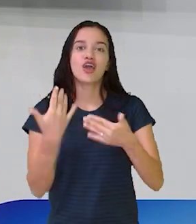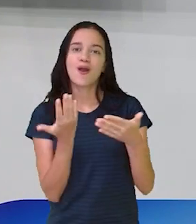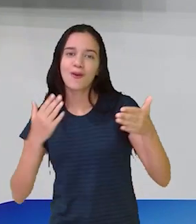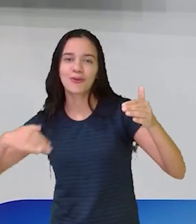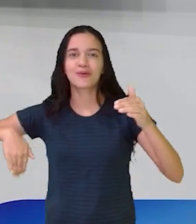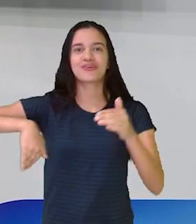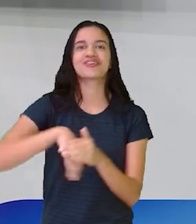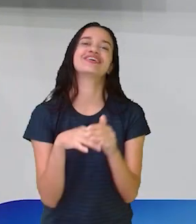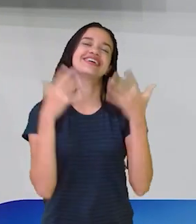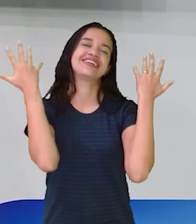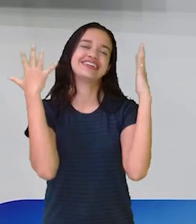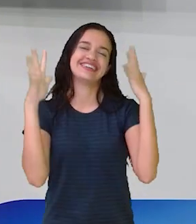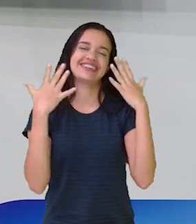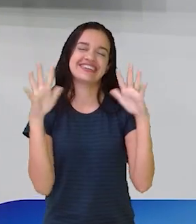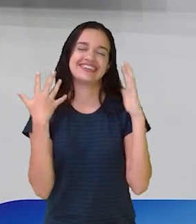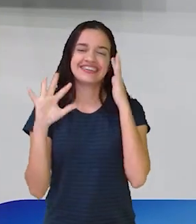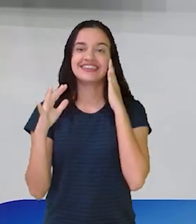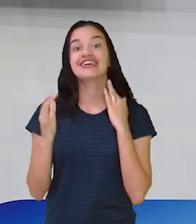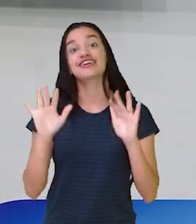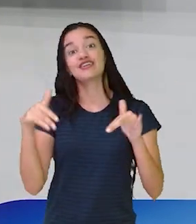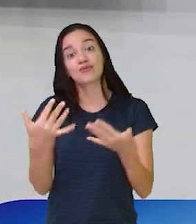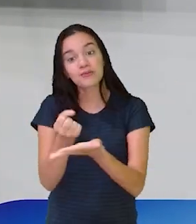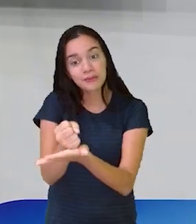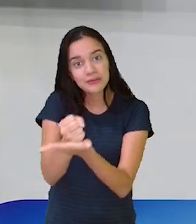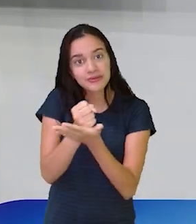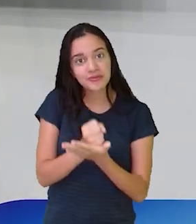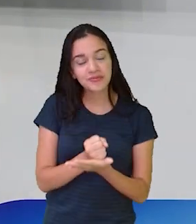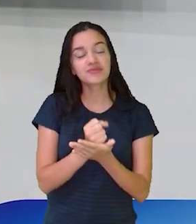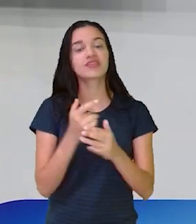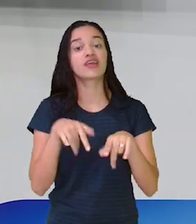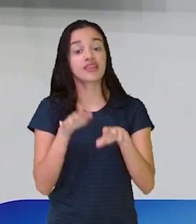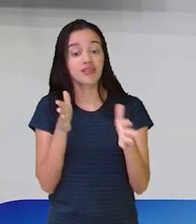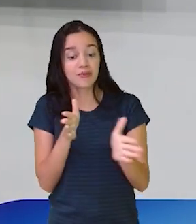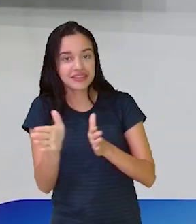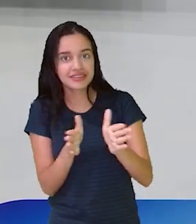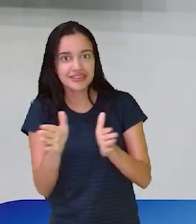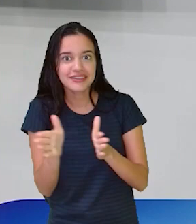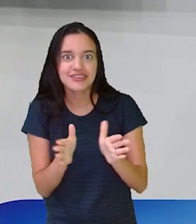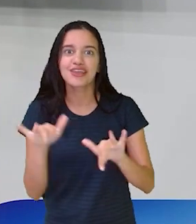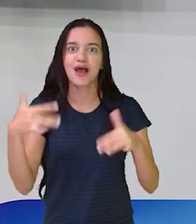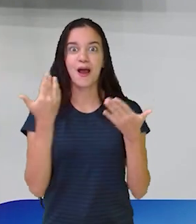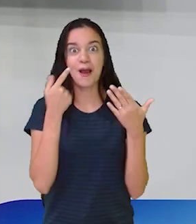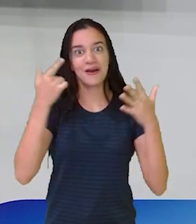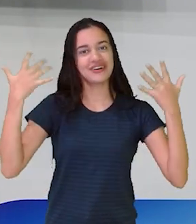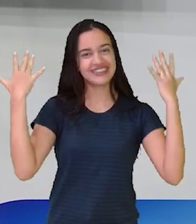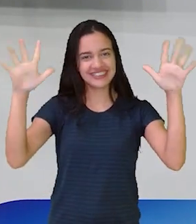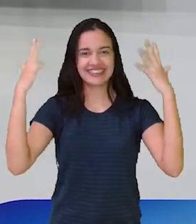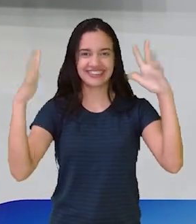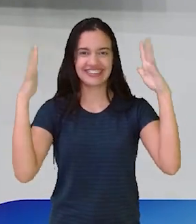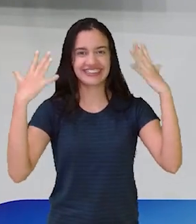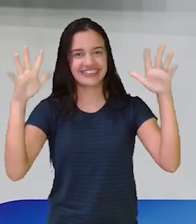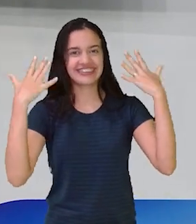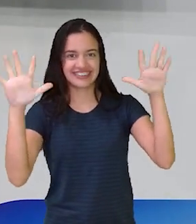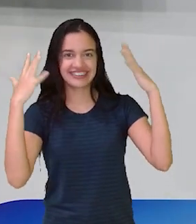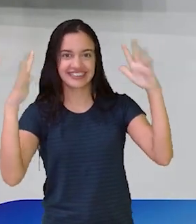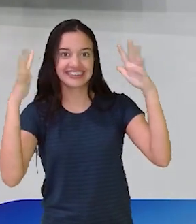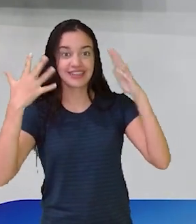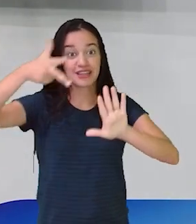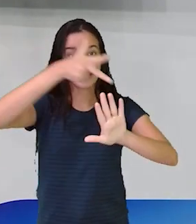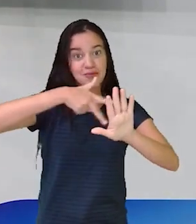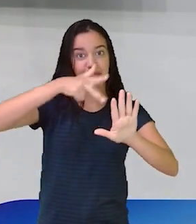de placa, né? Para me ajudar, né, para acessibilidade. Olha as palmas da produção, olha as palmas